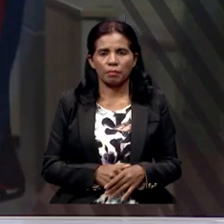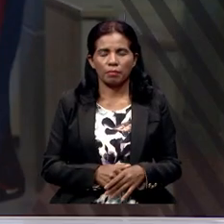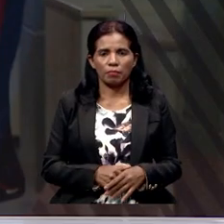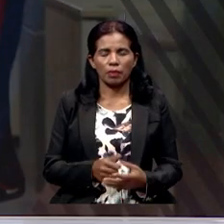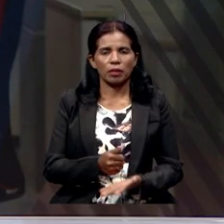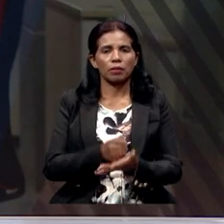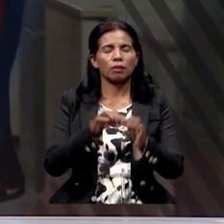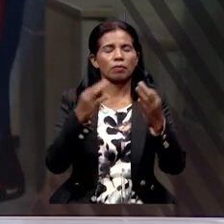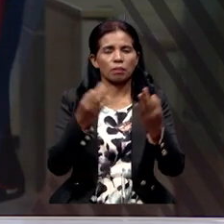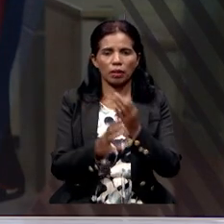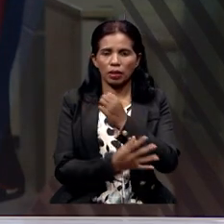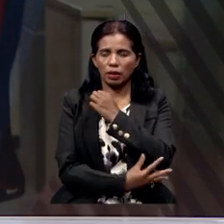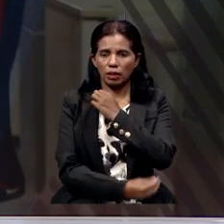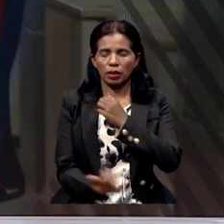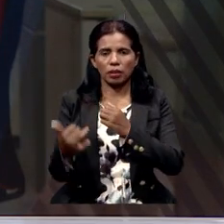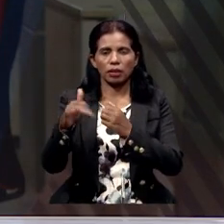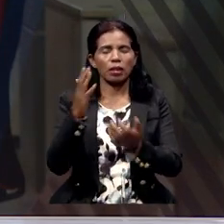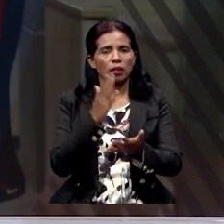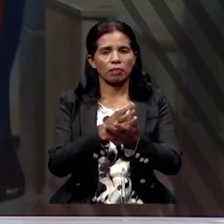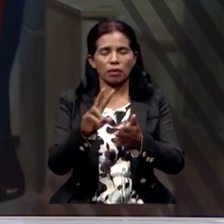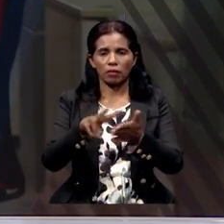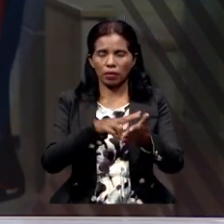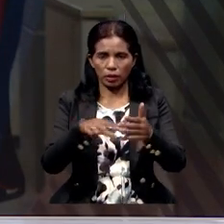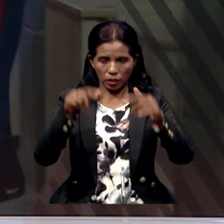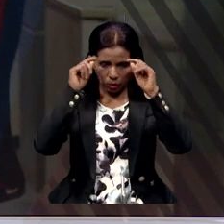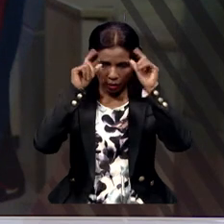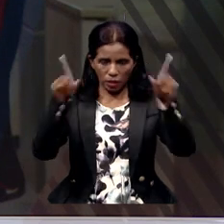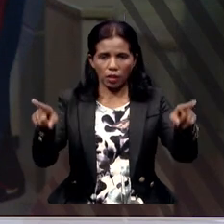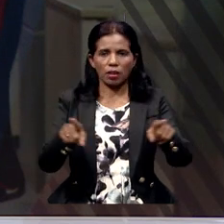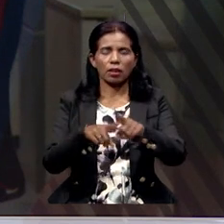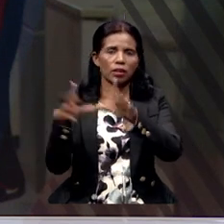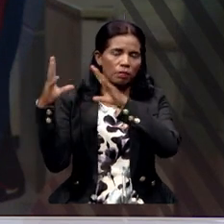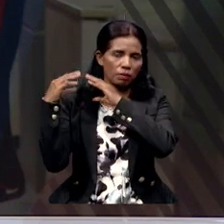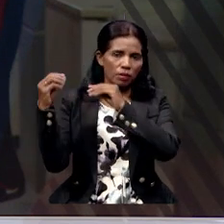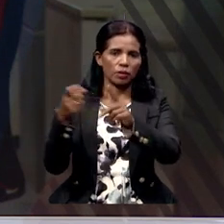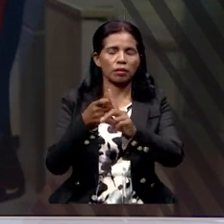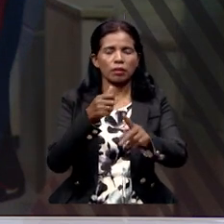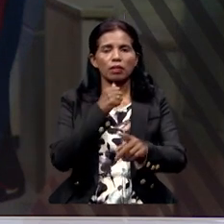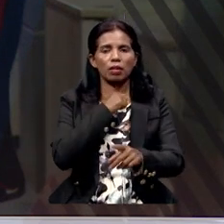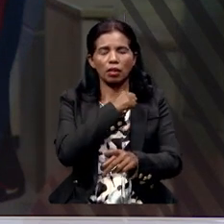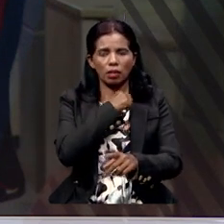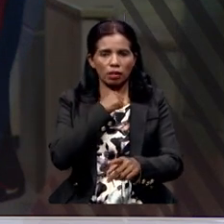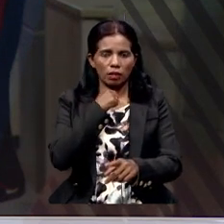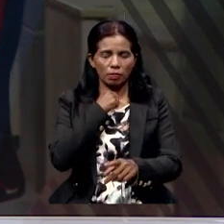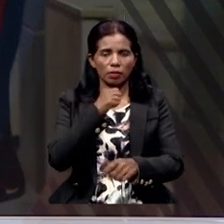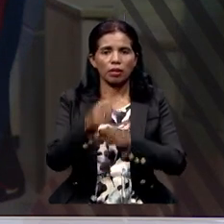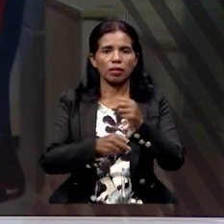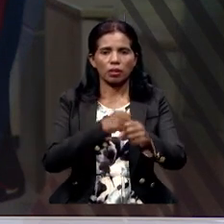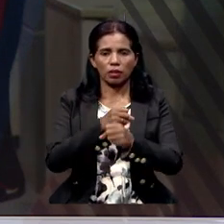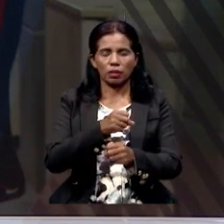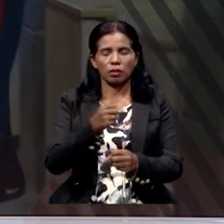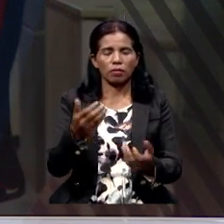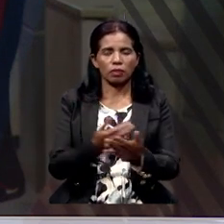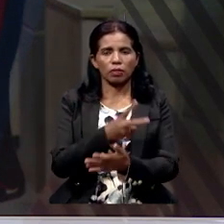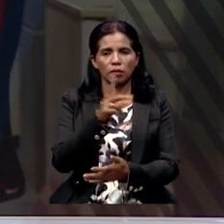Ajuda a família que habita lá em Cira, no Rapora Valência, Timor-Leste, Anessan Esperança, Rússia, Monsenhor Marcos Prisi e Atina Fonri Honrua,